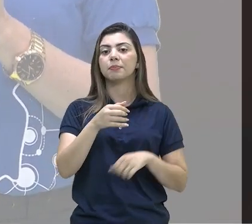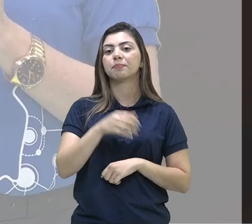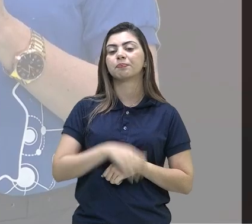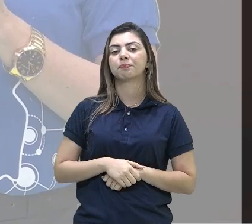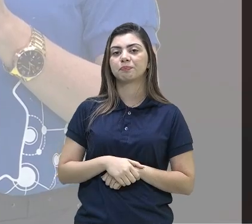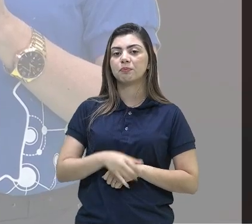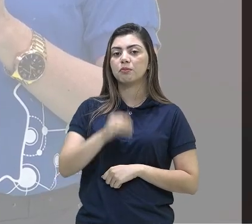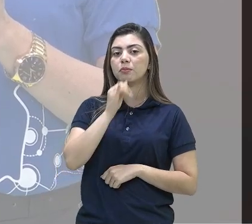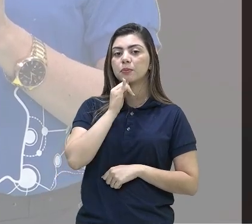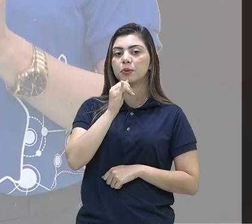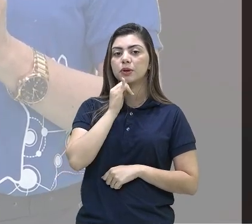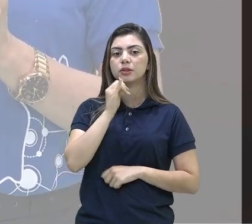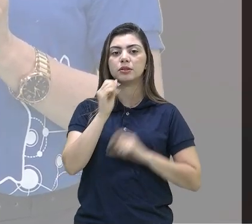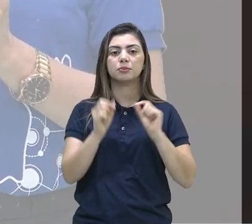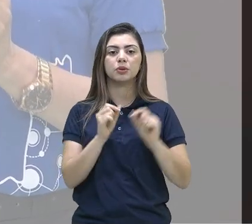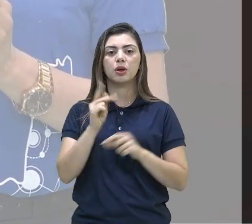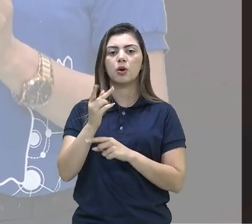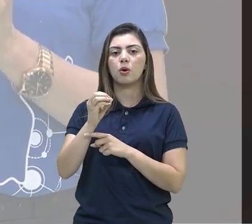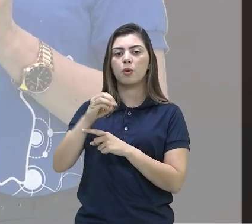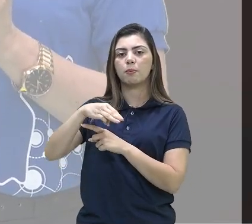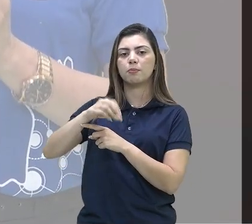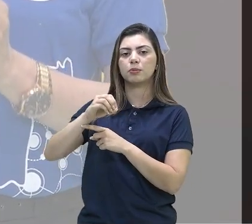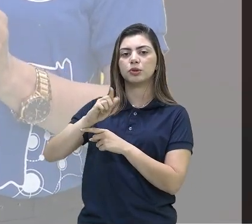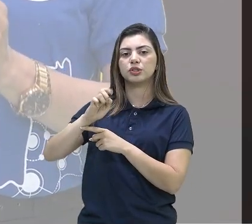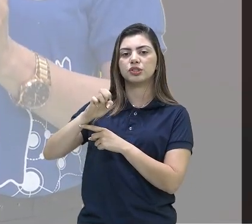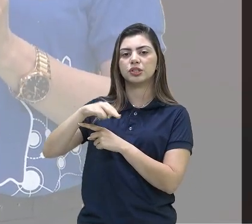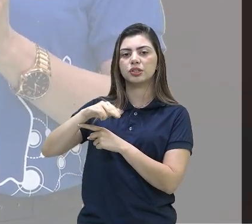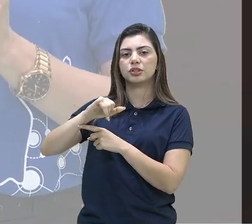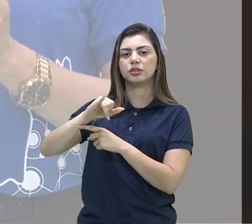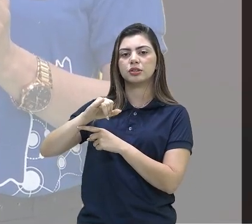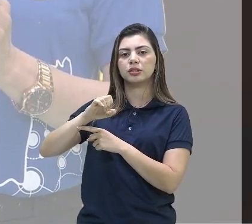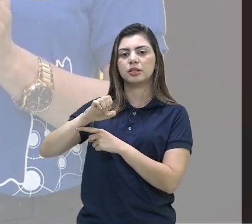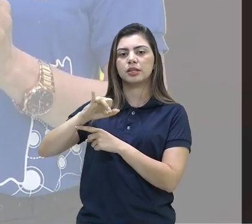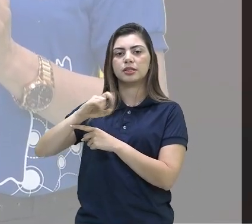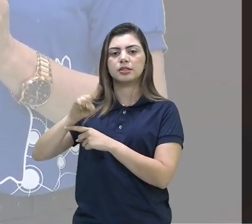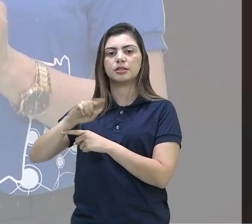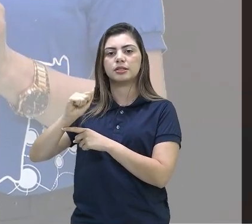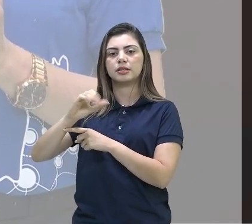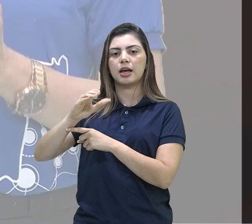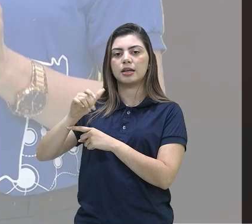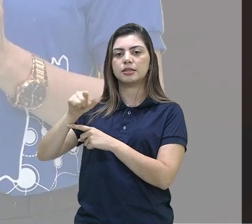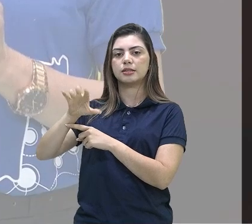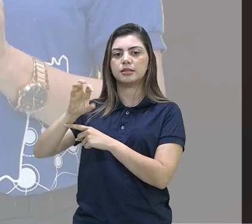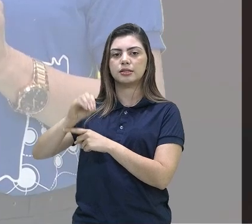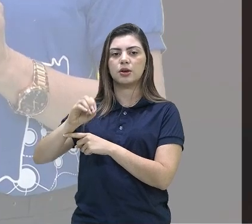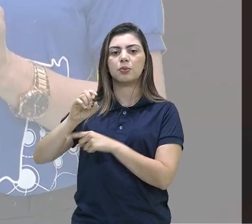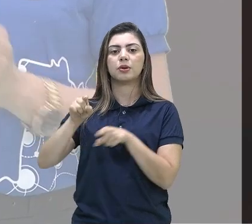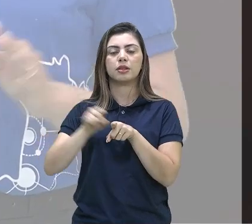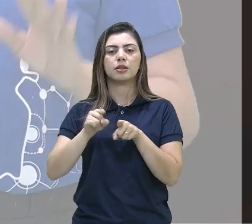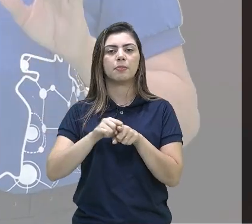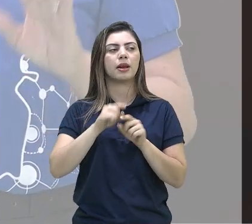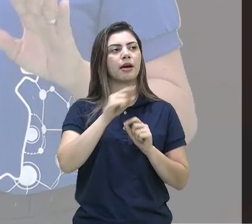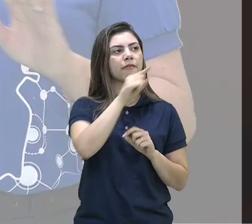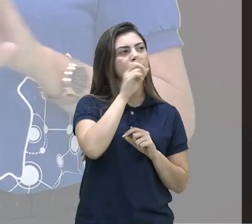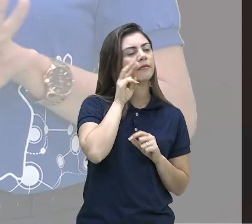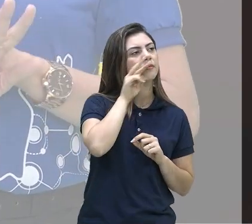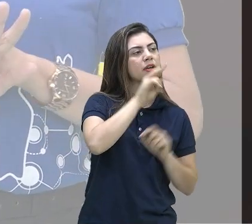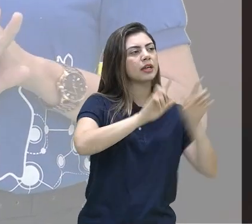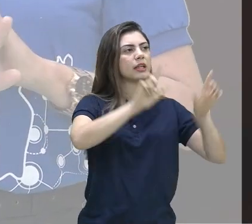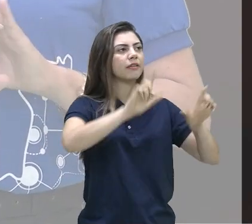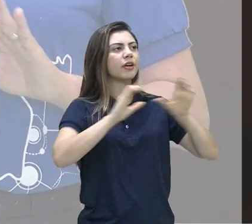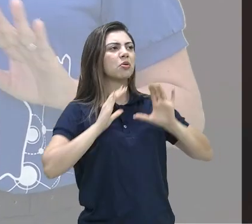a homogeneização e a padronização destes comportamentos.